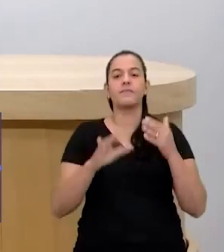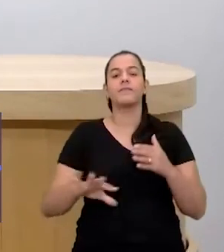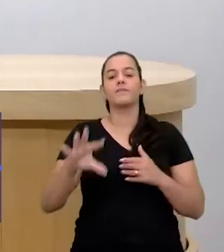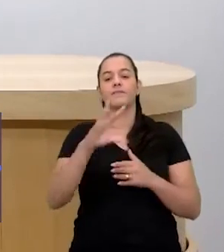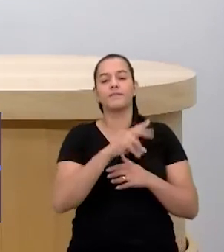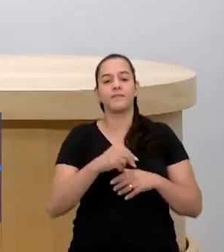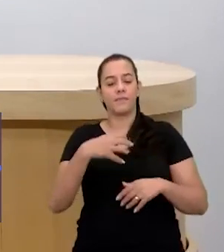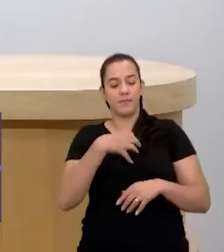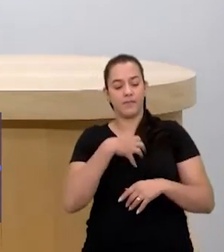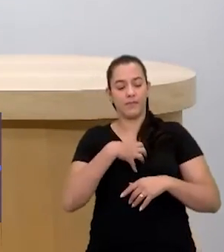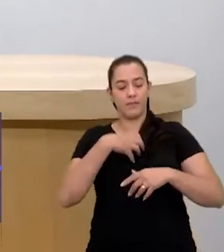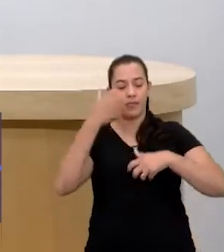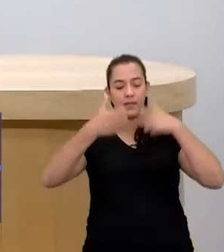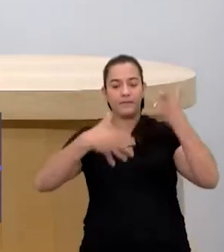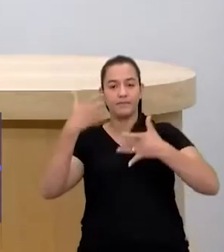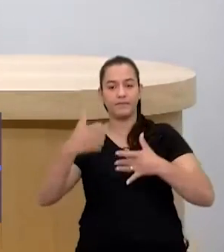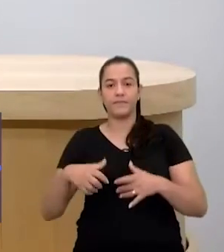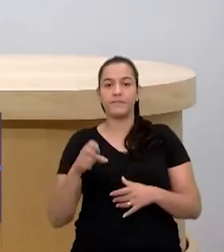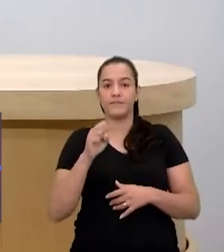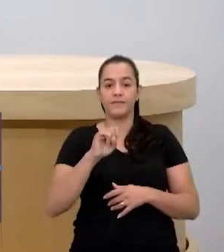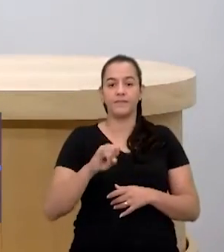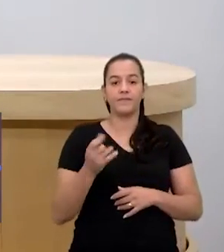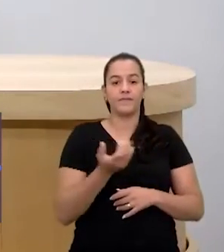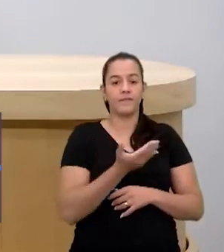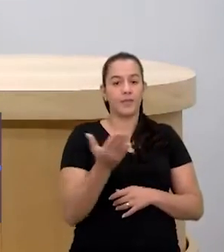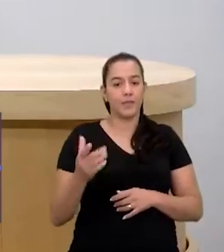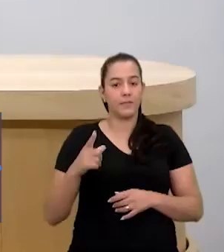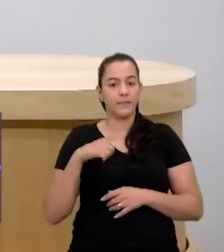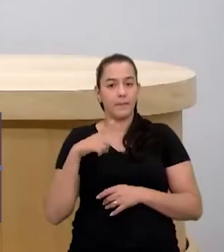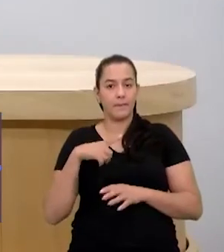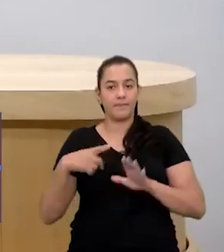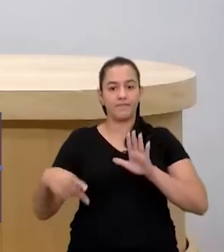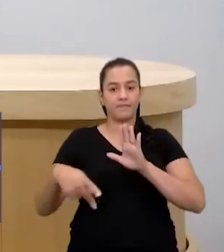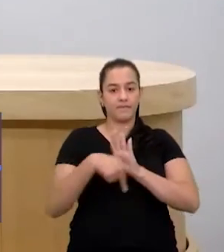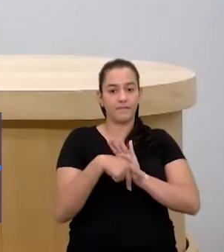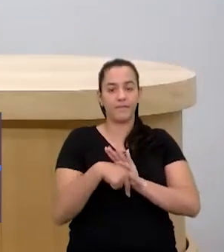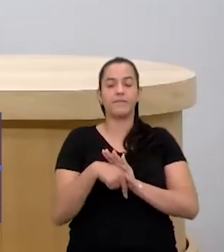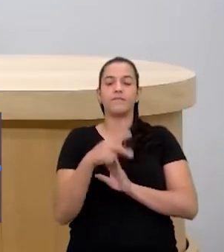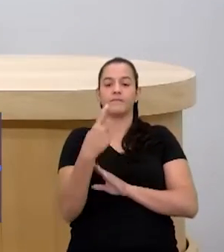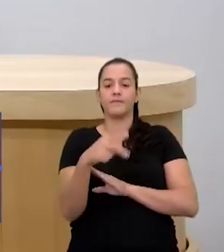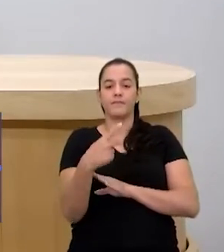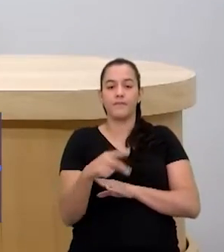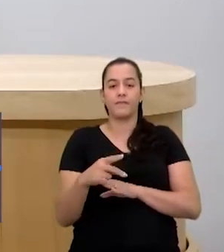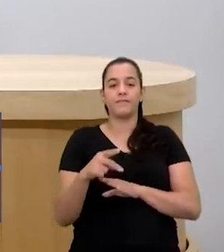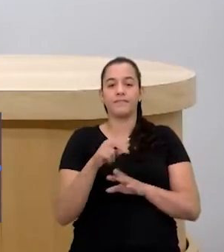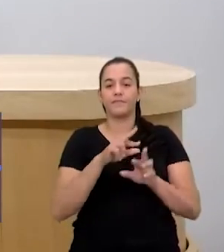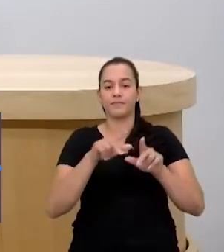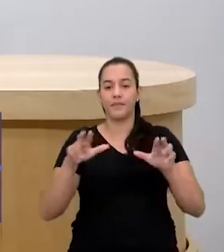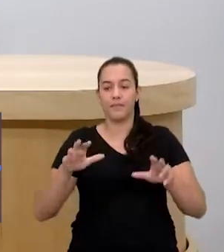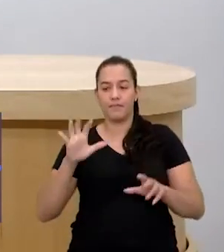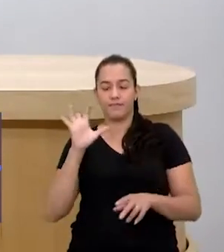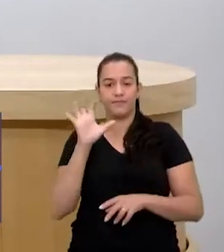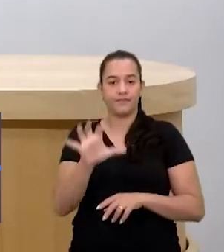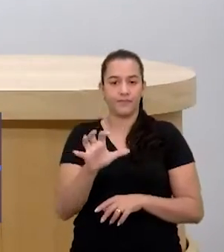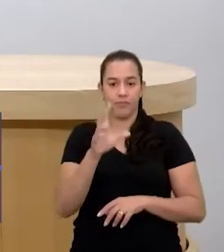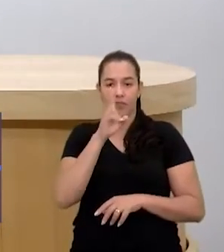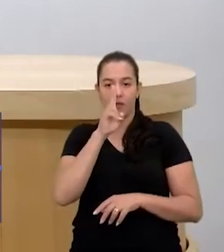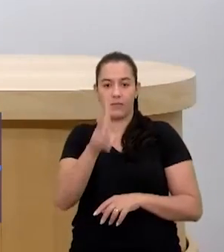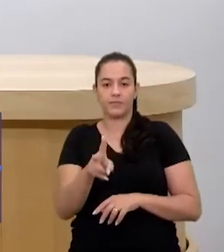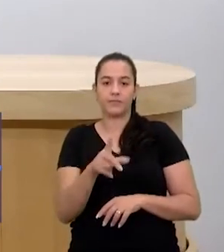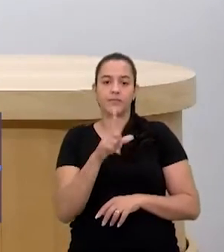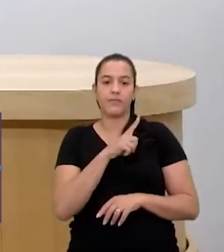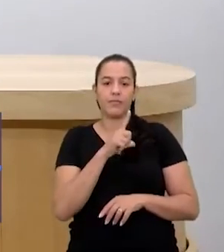estavam expressando. Porque se você for perceber, o fauvismo, ele tem essa característica de ser bem agressivo, bem